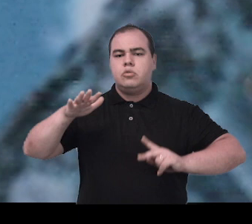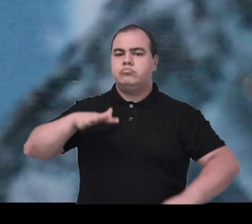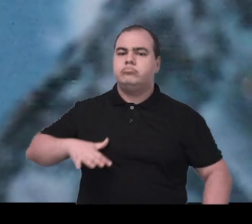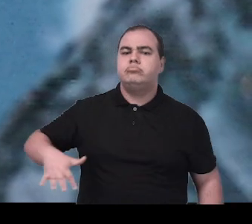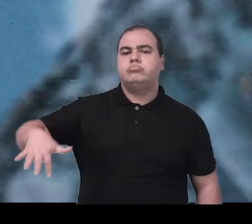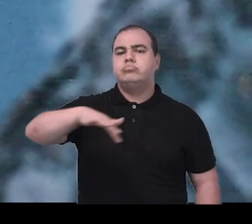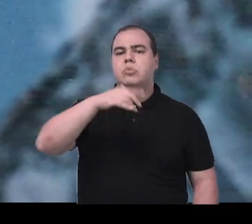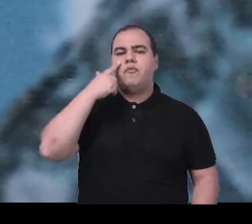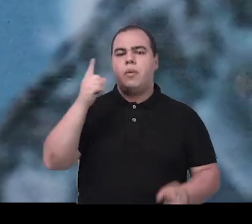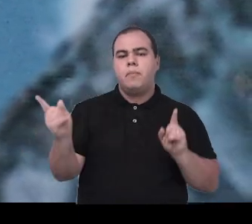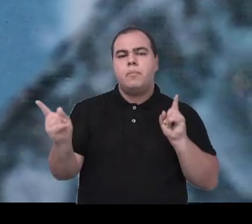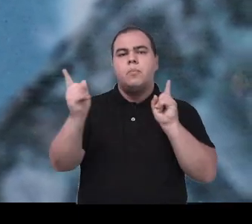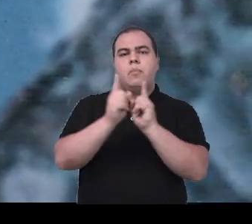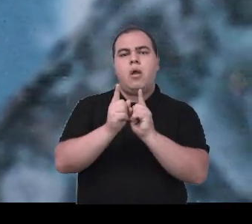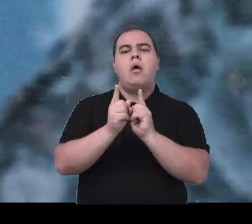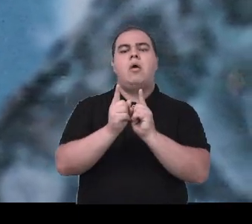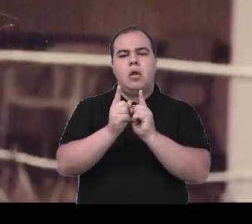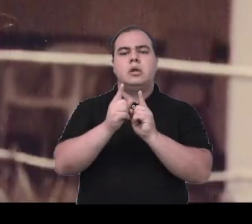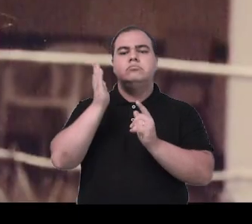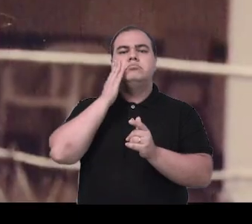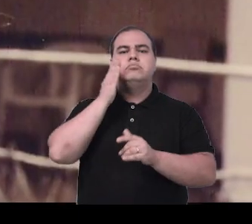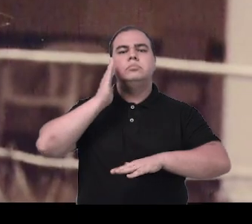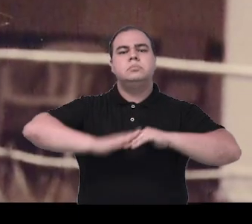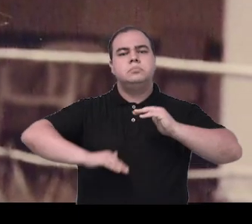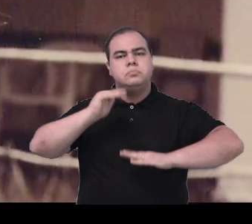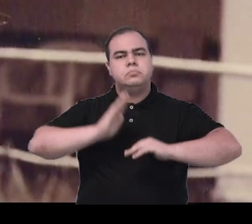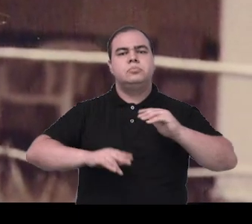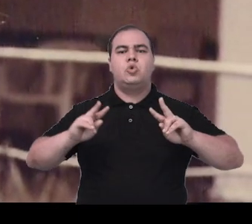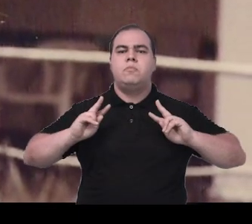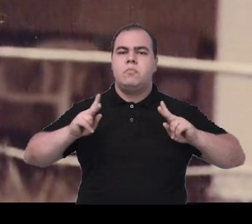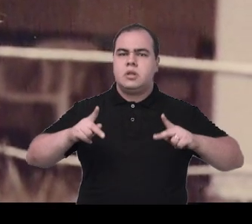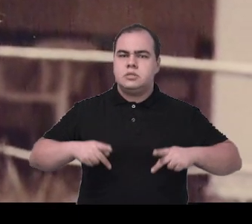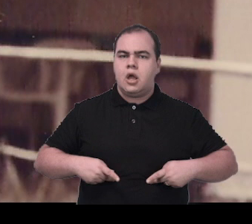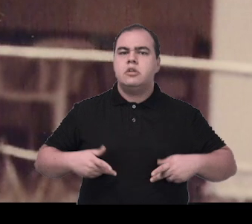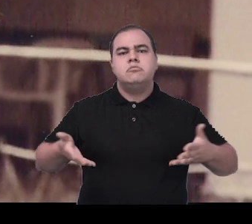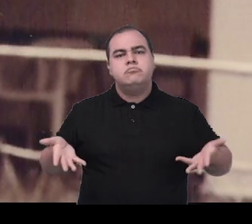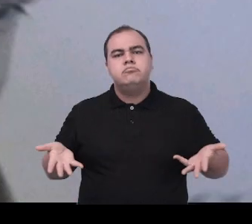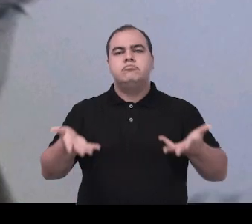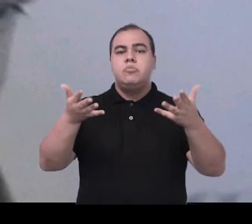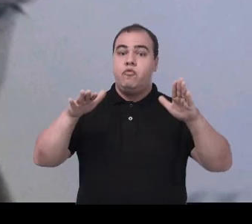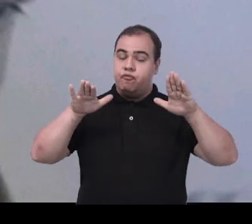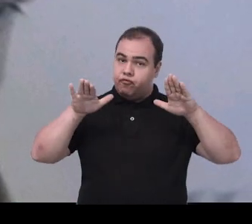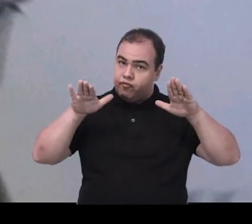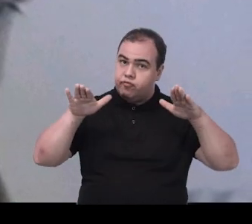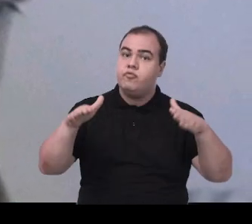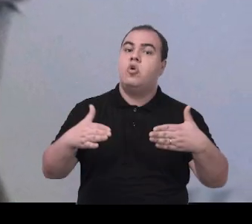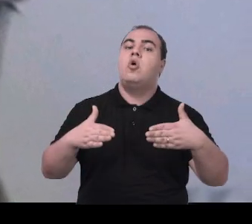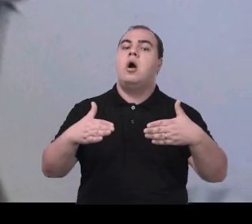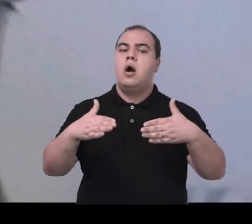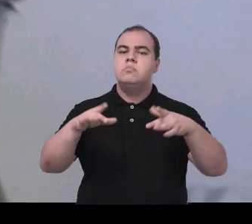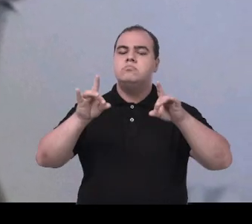humanizada, com afetividade, com proximidade. Isso entende-se que são práticas mais humanizadas do que você focar